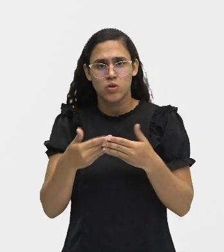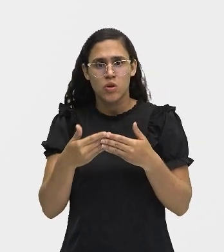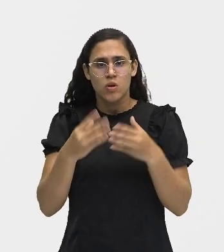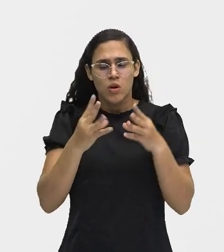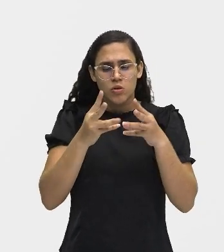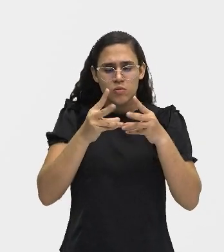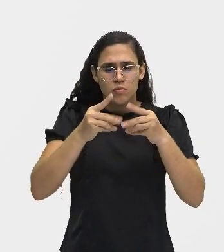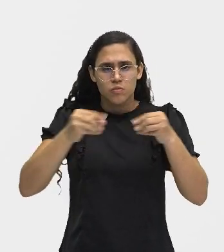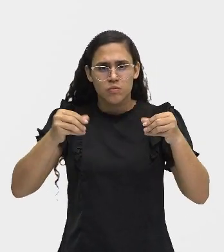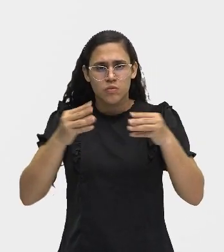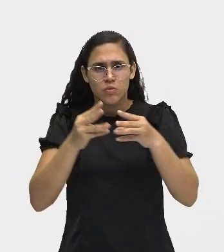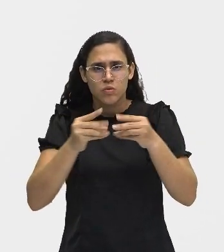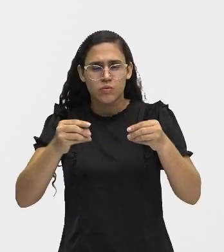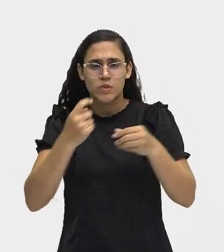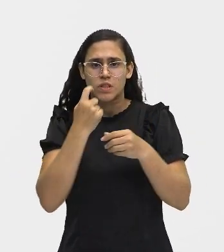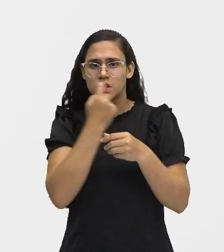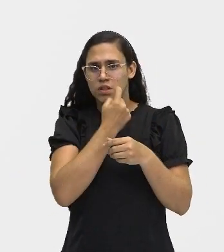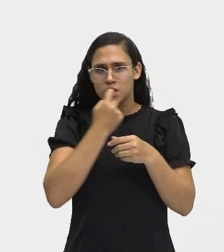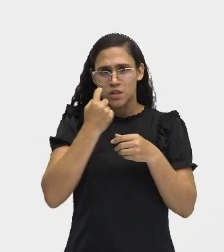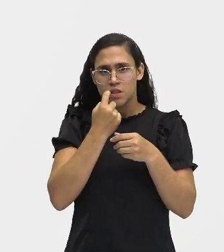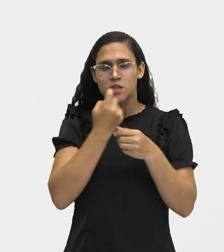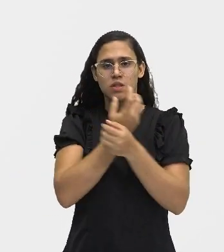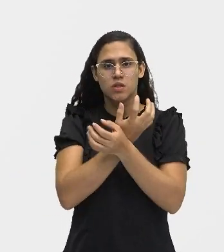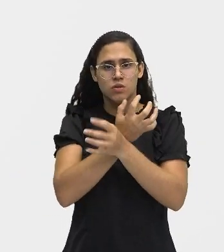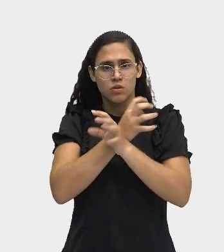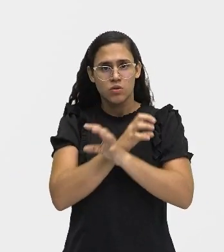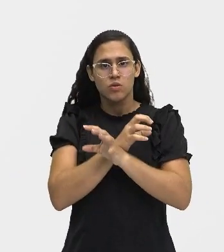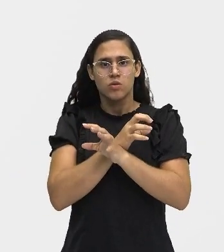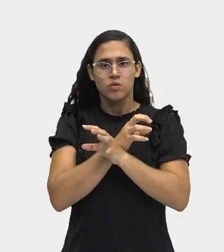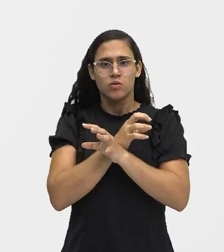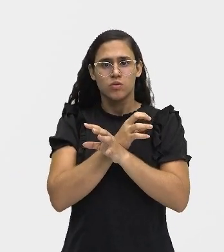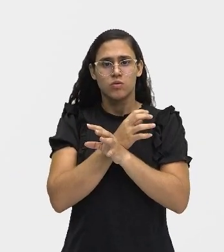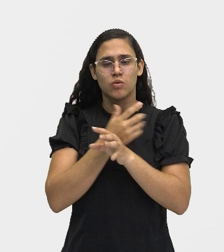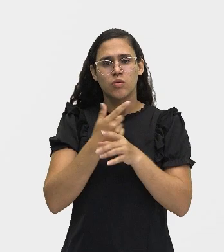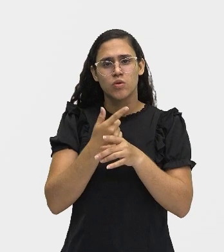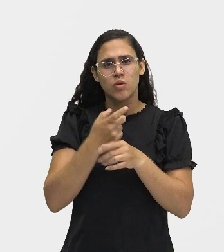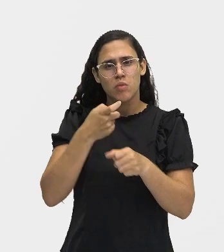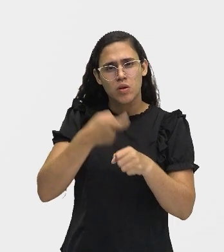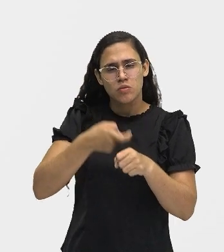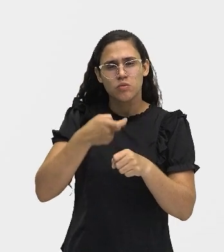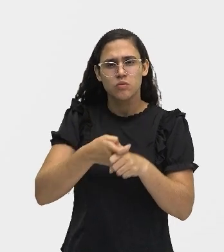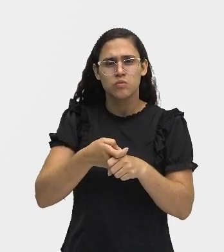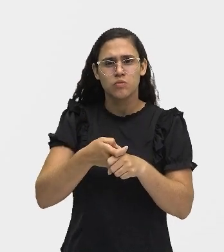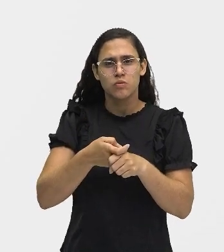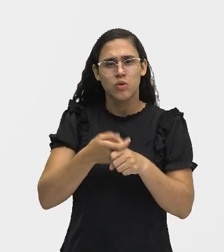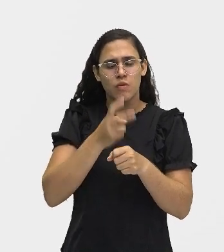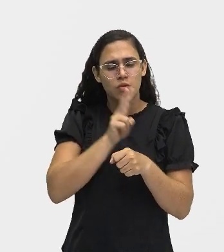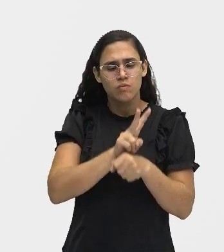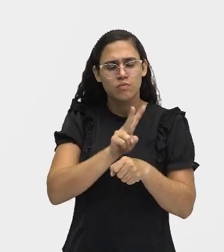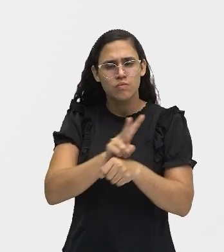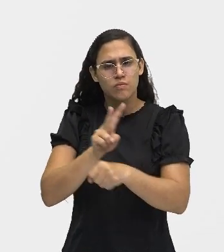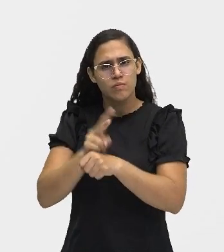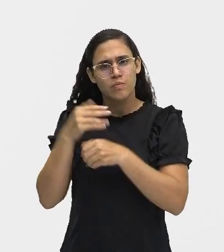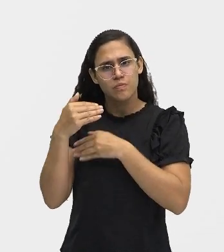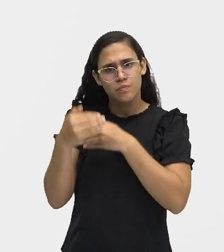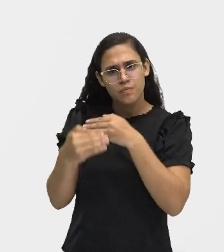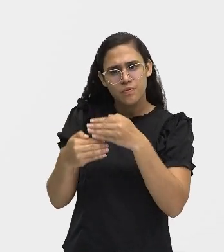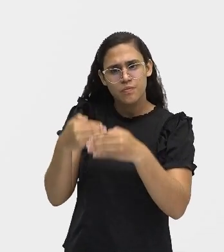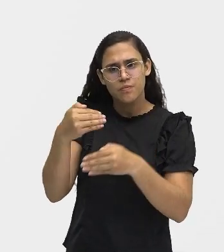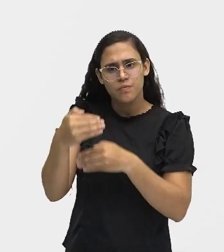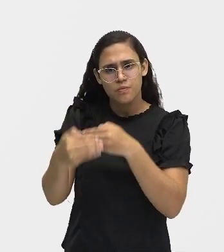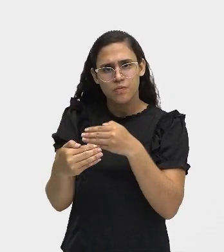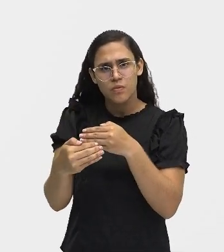os ossos, né, os dentes, as carapaças ficam ali, que são mais endurecidas, elas ficam ali sendo preservados embaixo